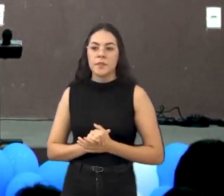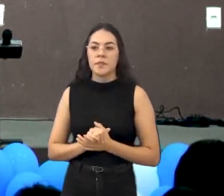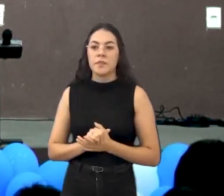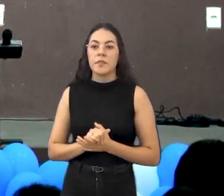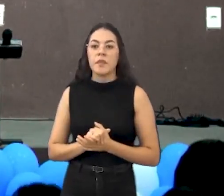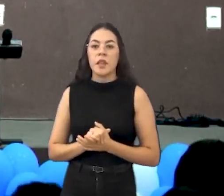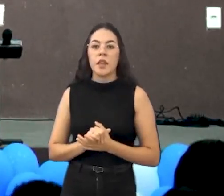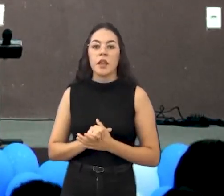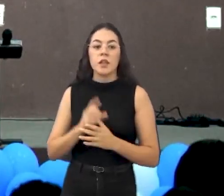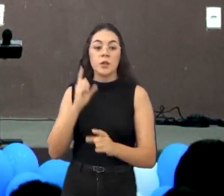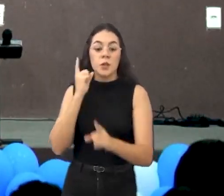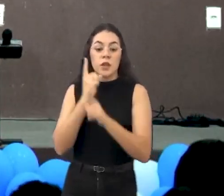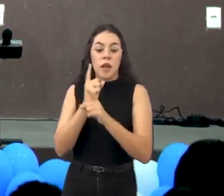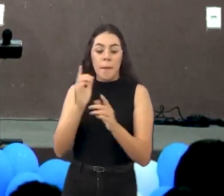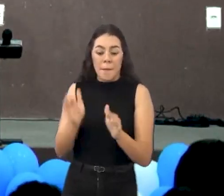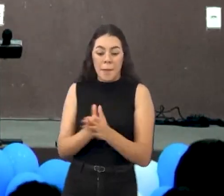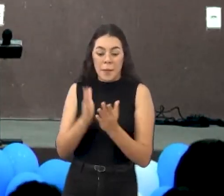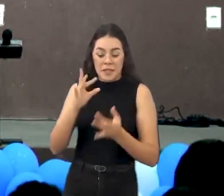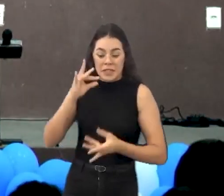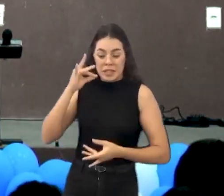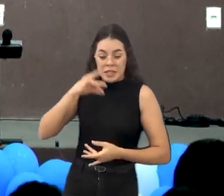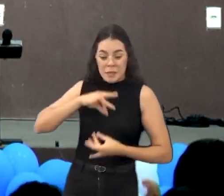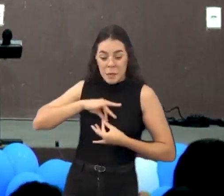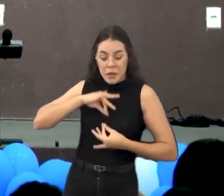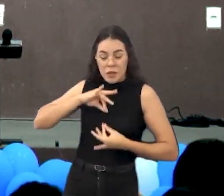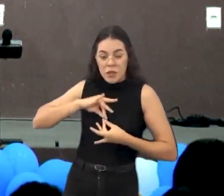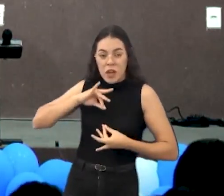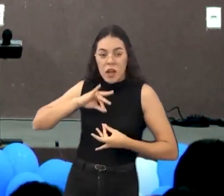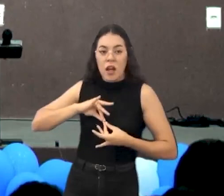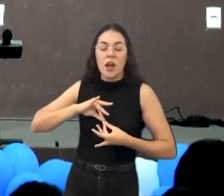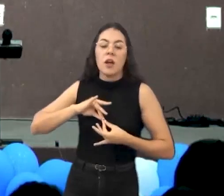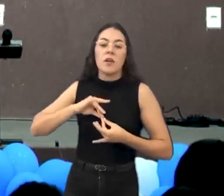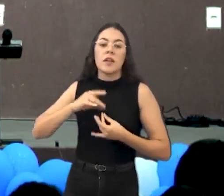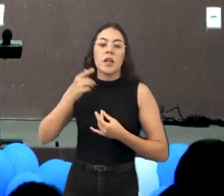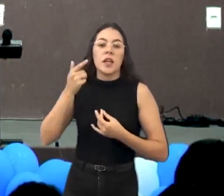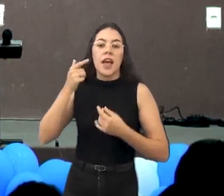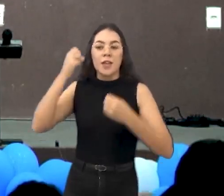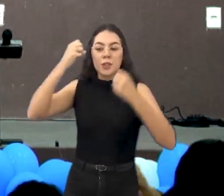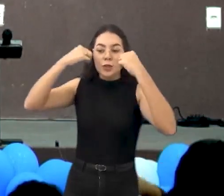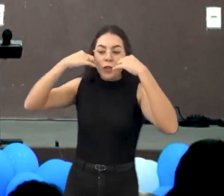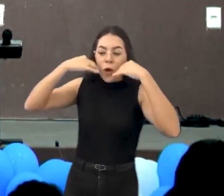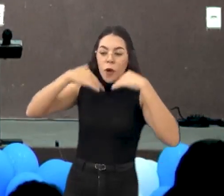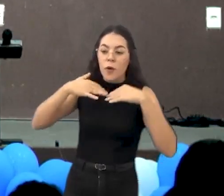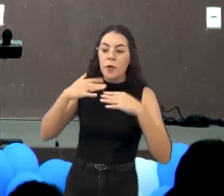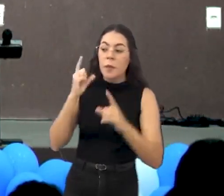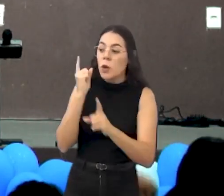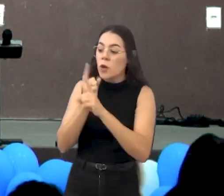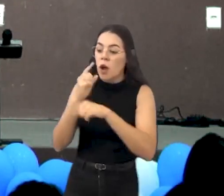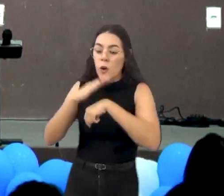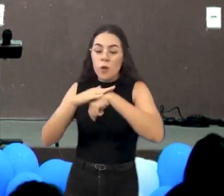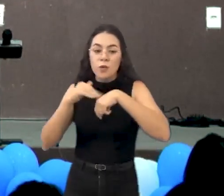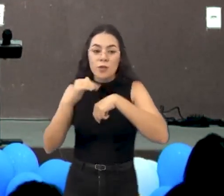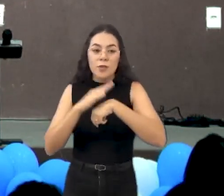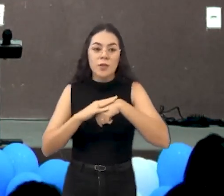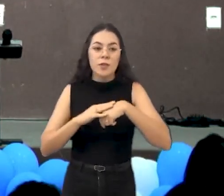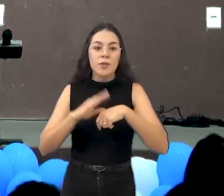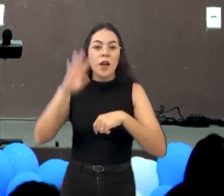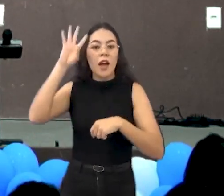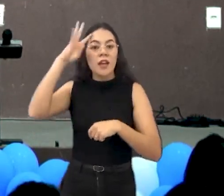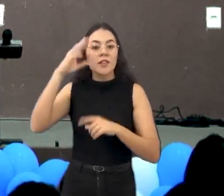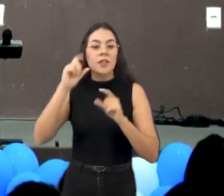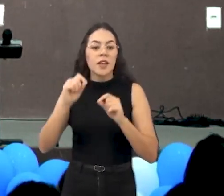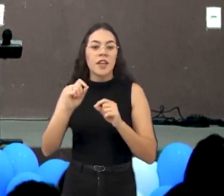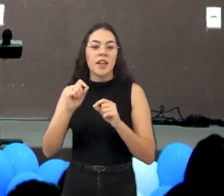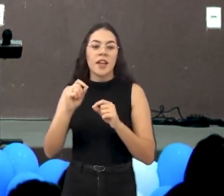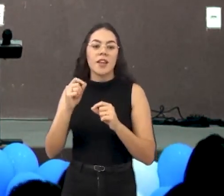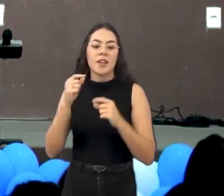Quando descobrimos nossa pobreza espiritual e por isso choramos para achar consolo, o resultado é que nos tornamos